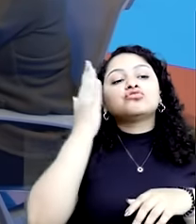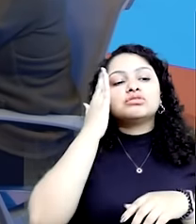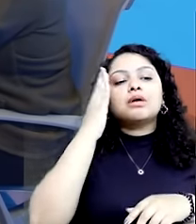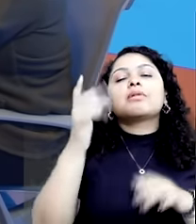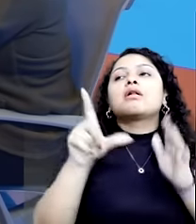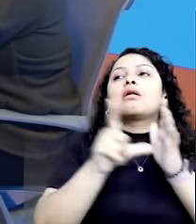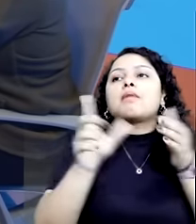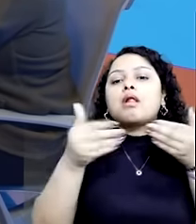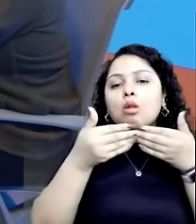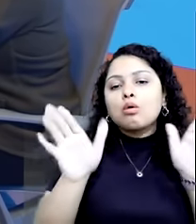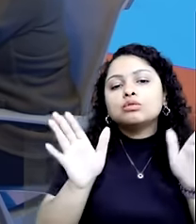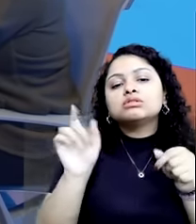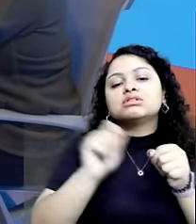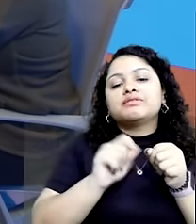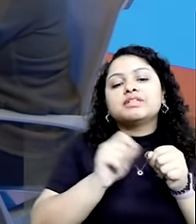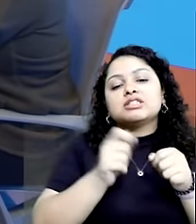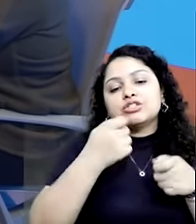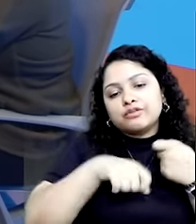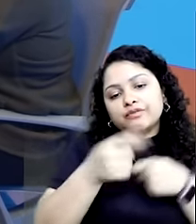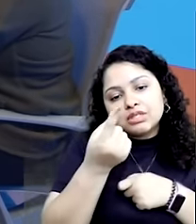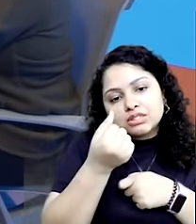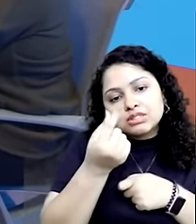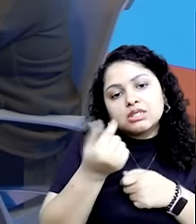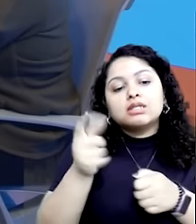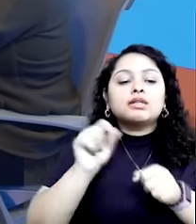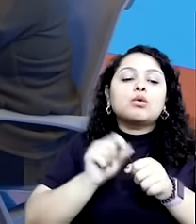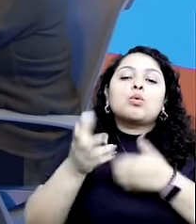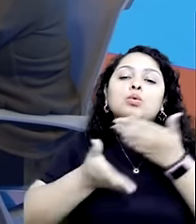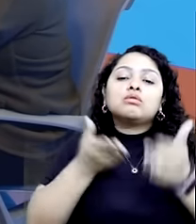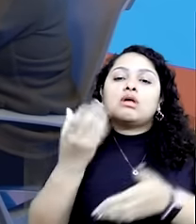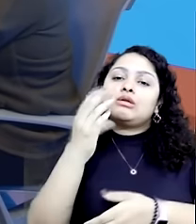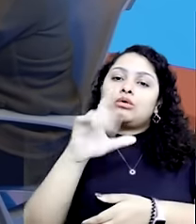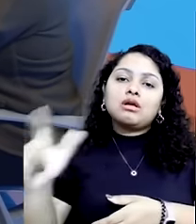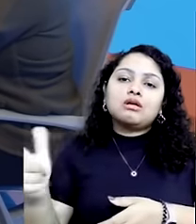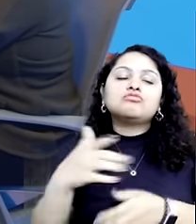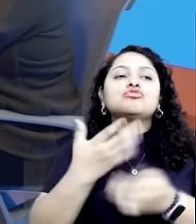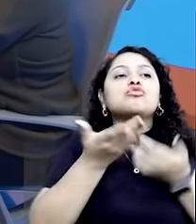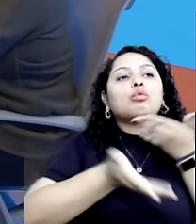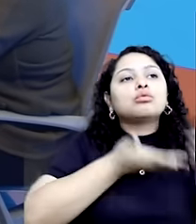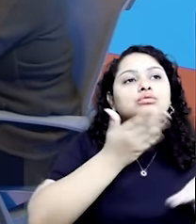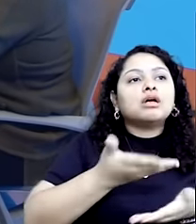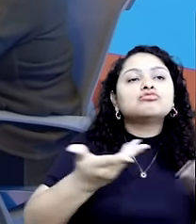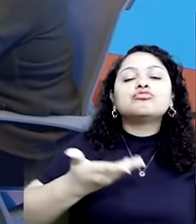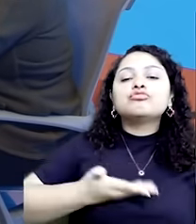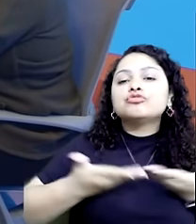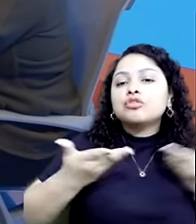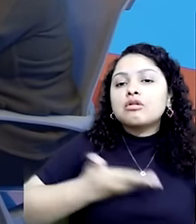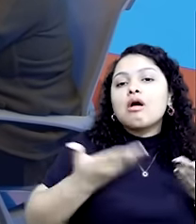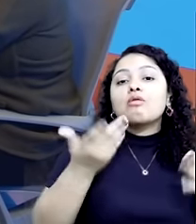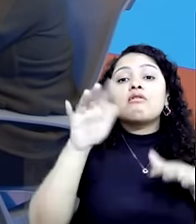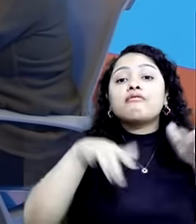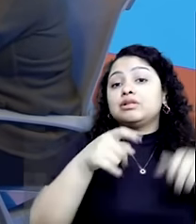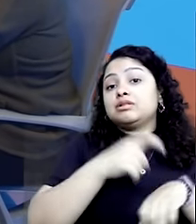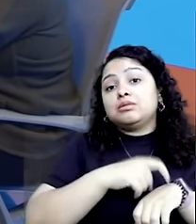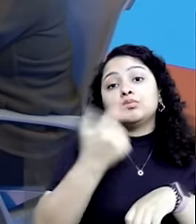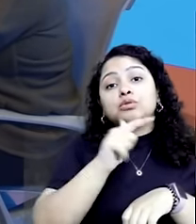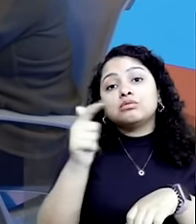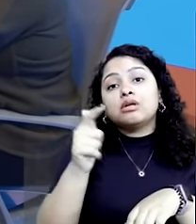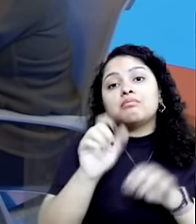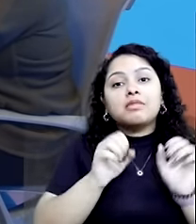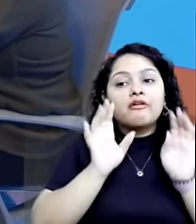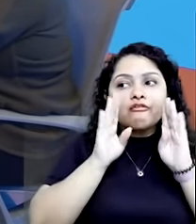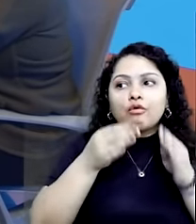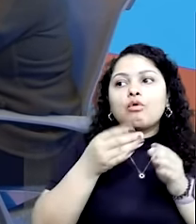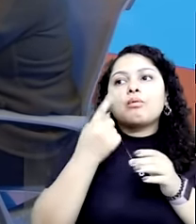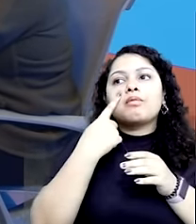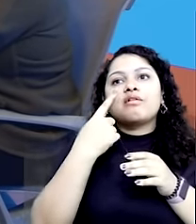loja dele ele tem que fazer a gestão financeira ele tem que cuidar do cliente cuidar do funcionário e às vezes ele acaba mesmo não tendo tempo para se dedicar